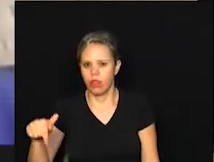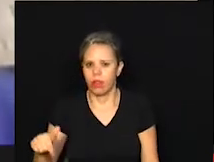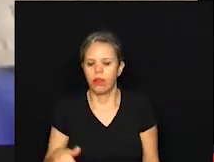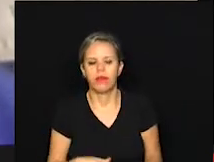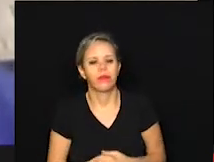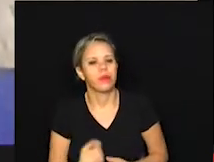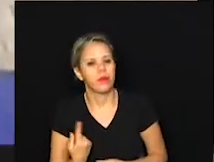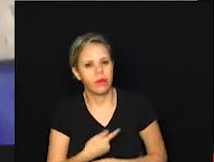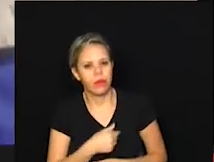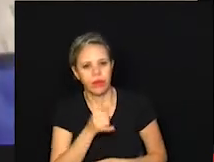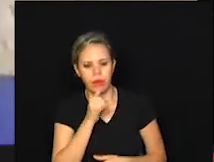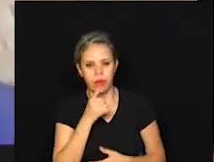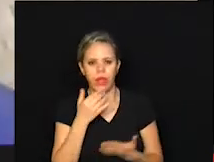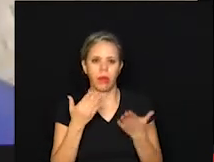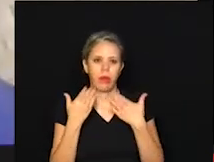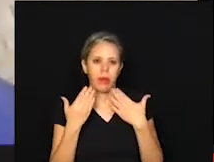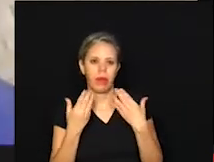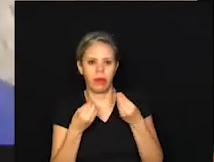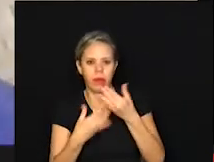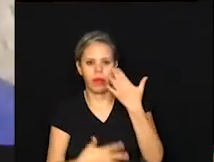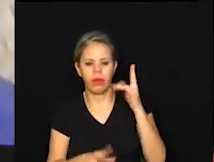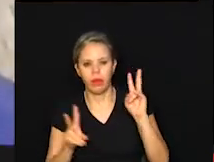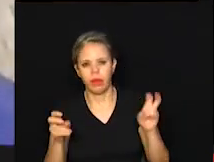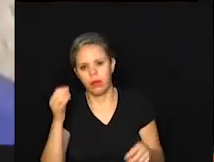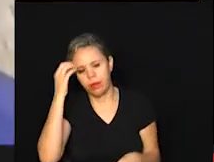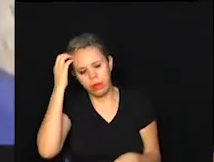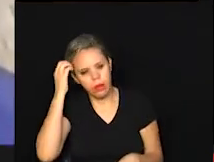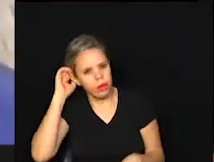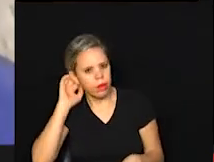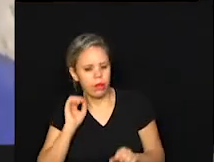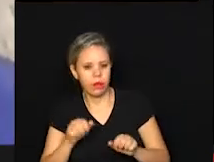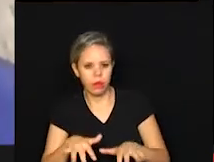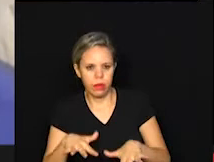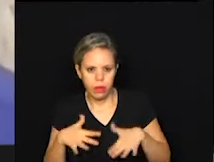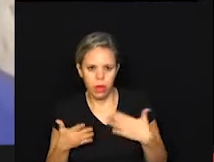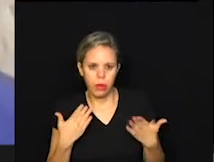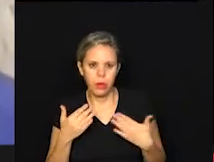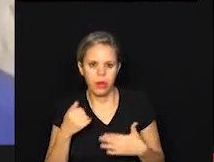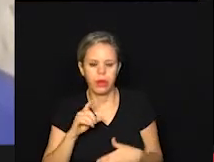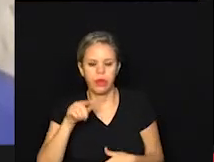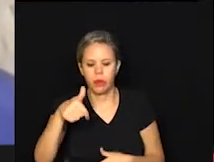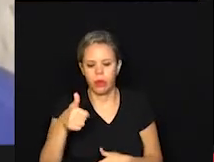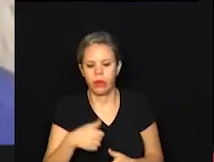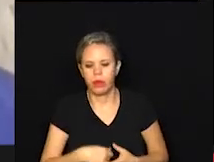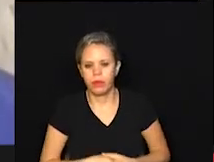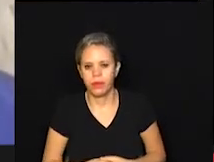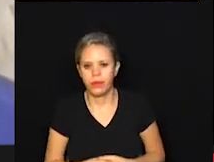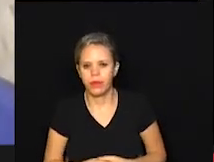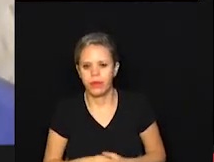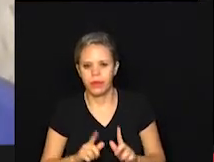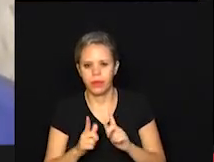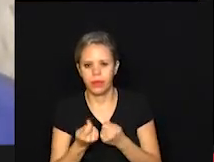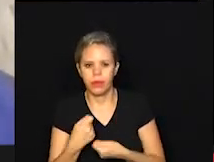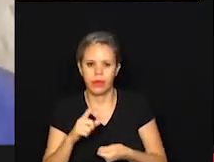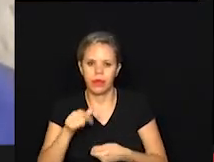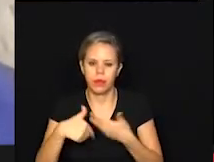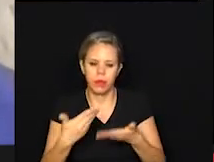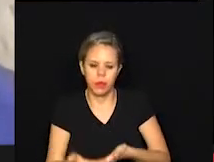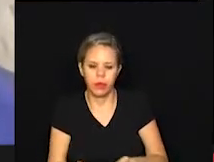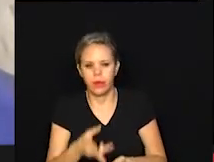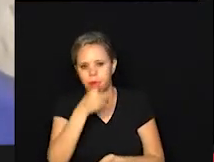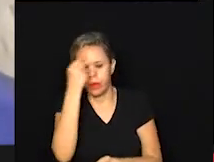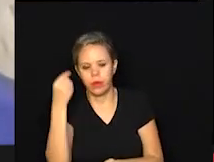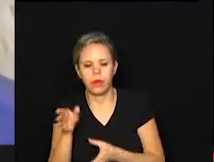e a gente dialogou bastante sobre isso na plenária. E depois, na gestão seguinte também,